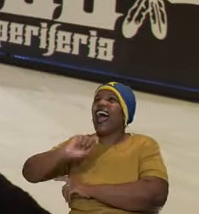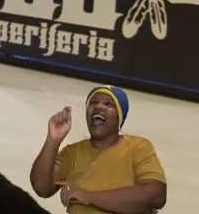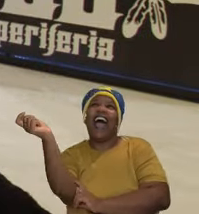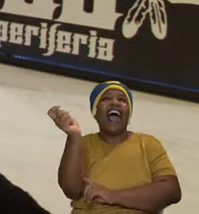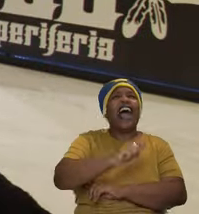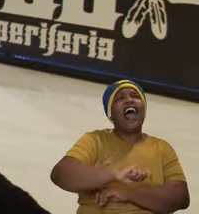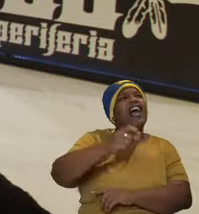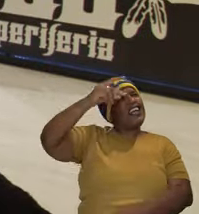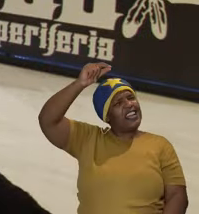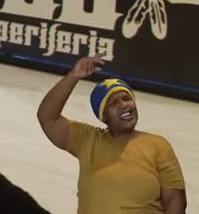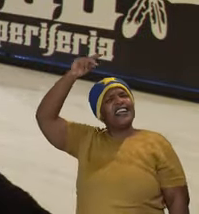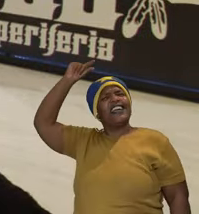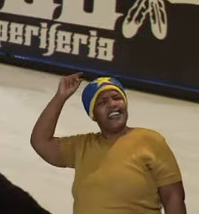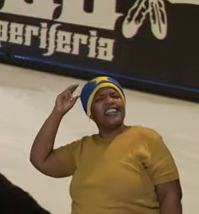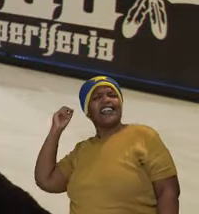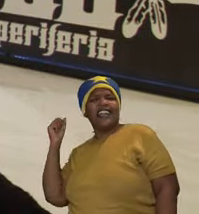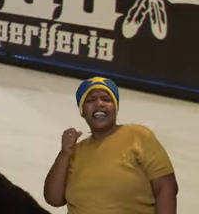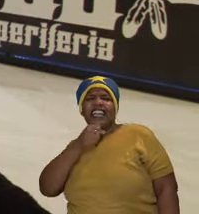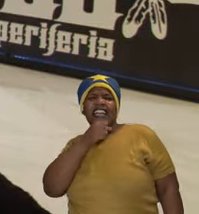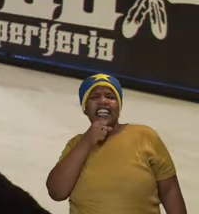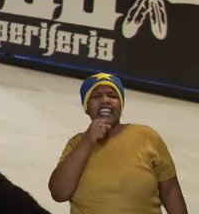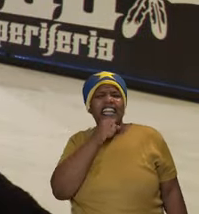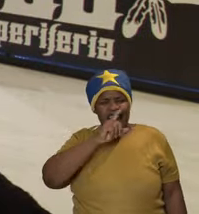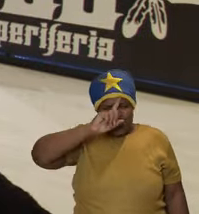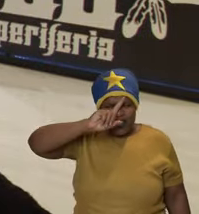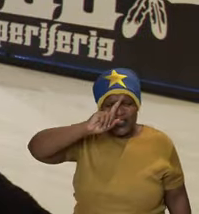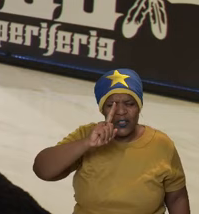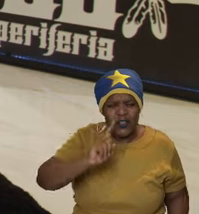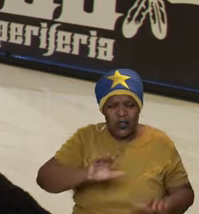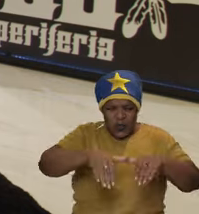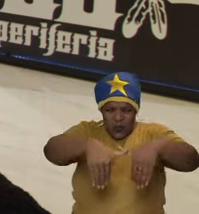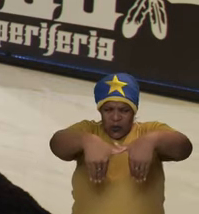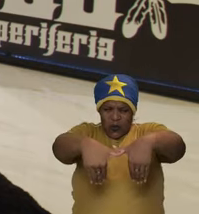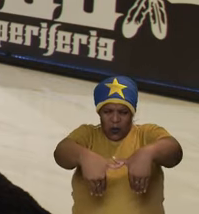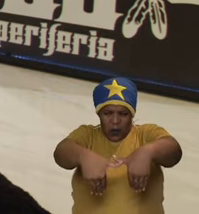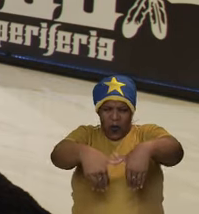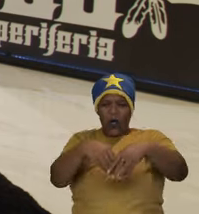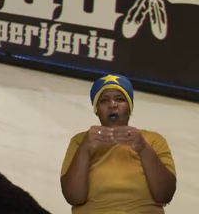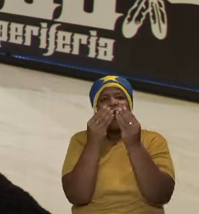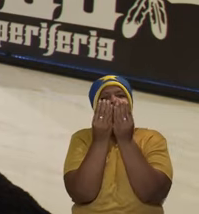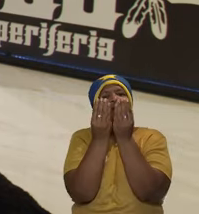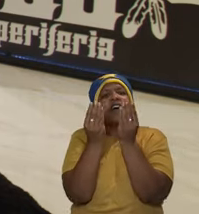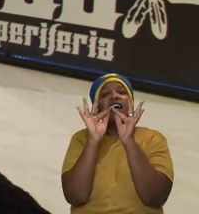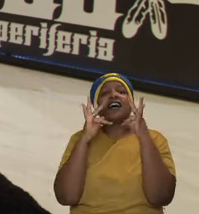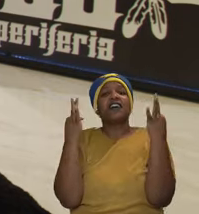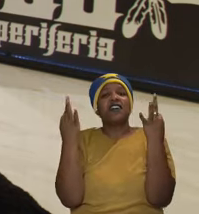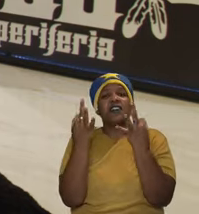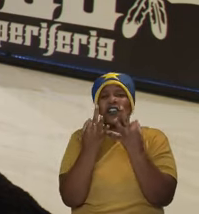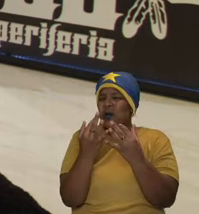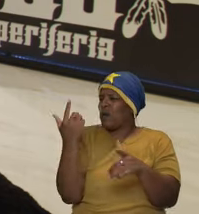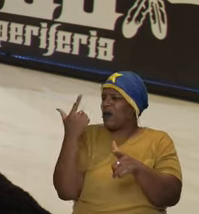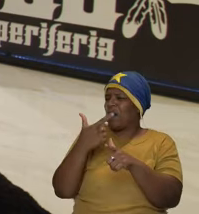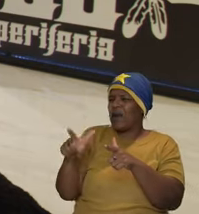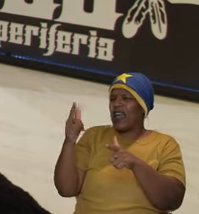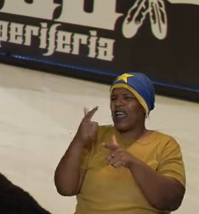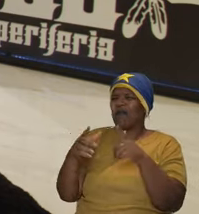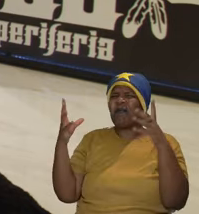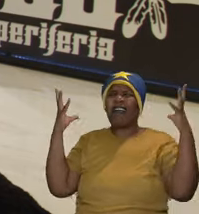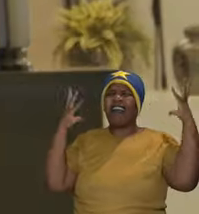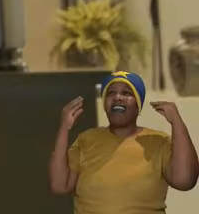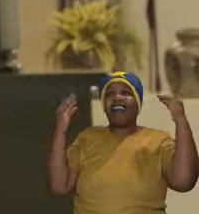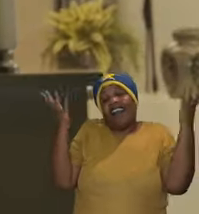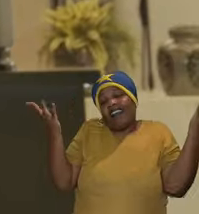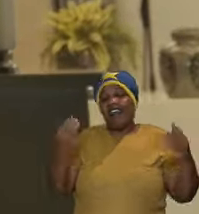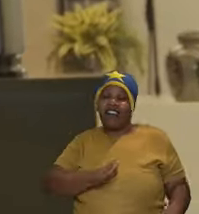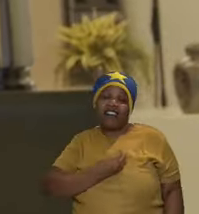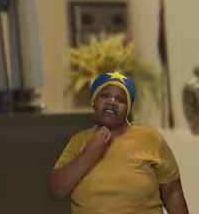das antigas, fi. Baralho dominó da família. Problemas e GoPro, essa é a